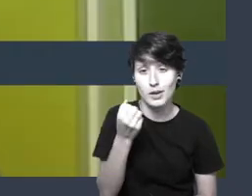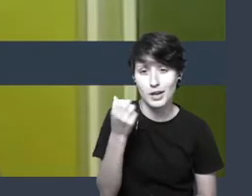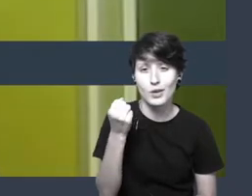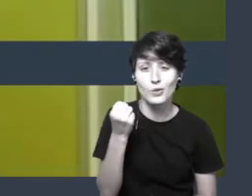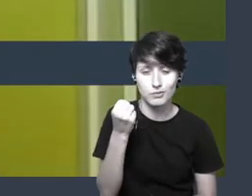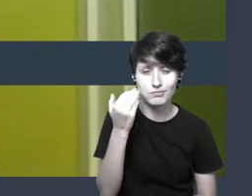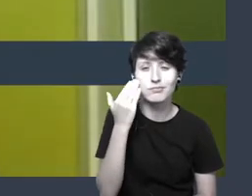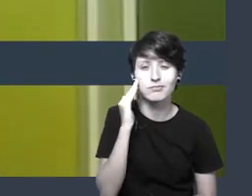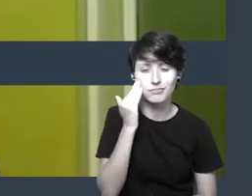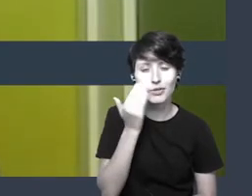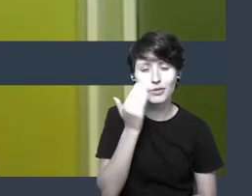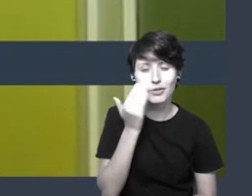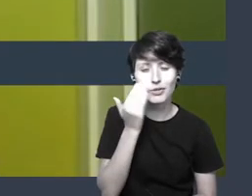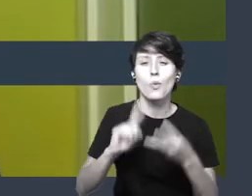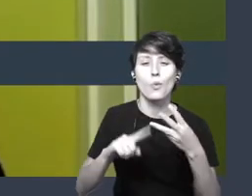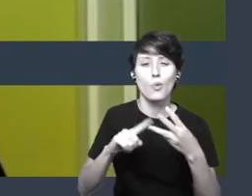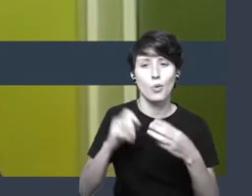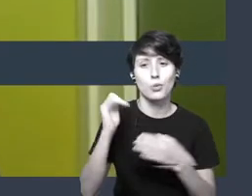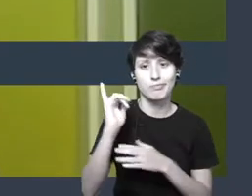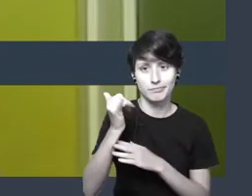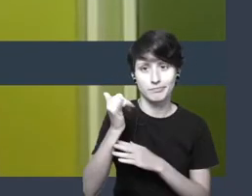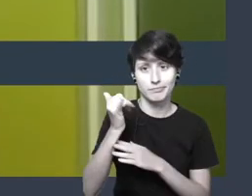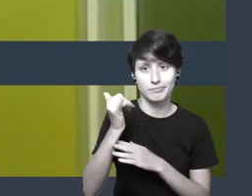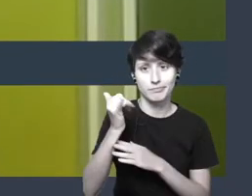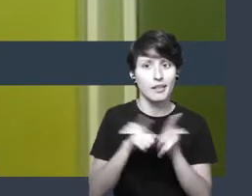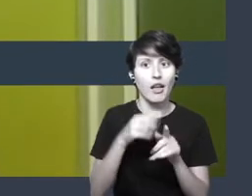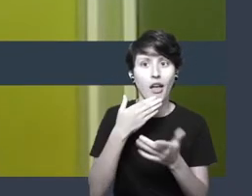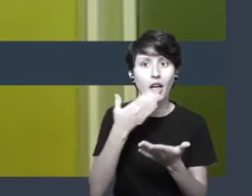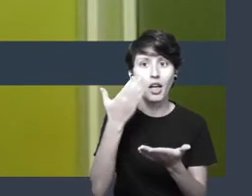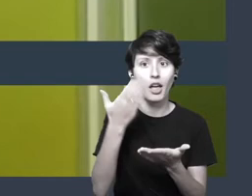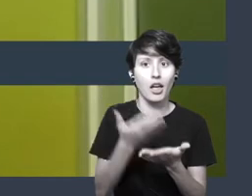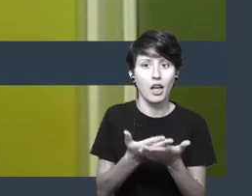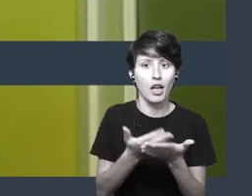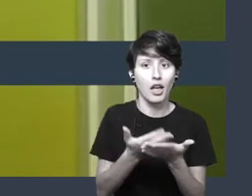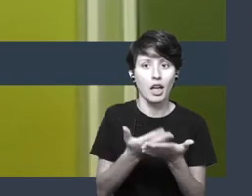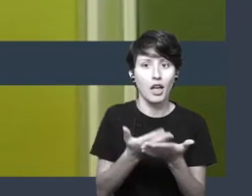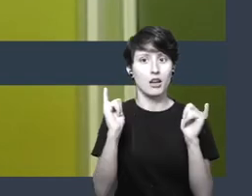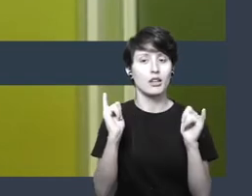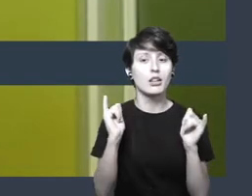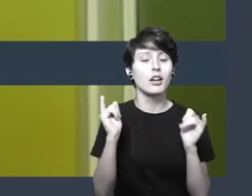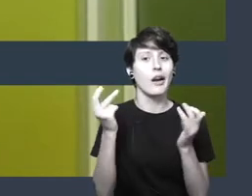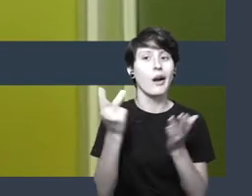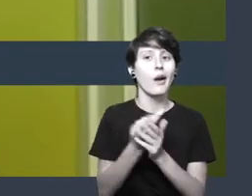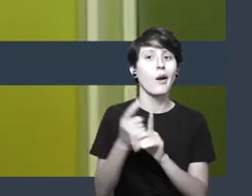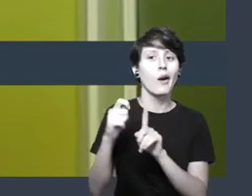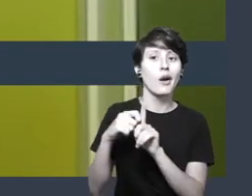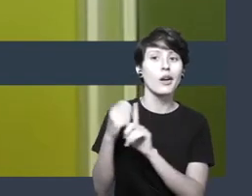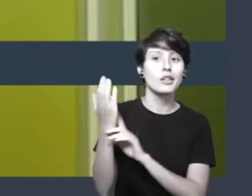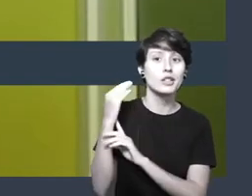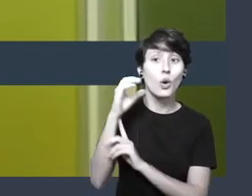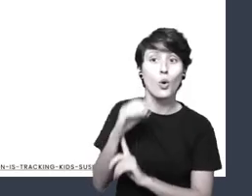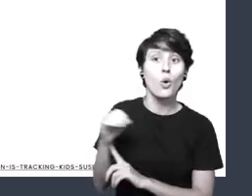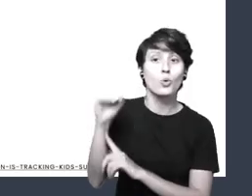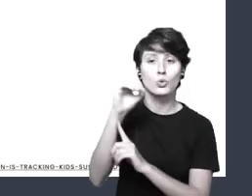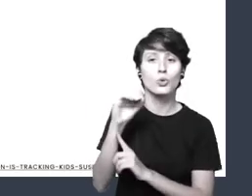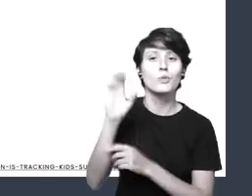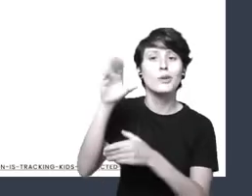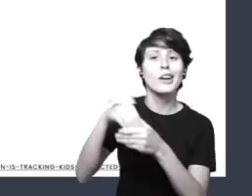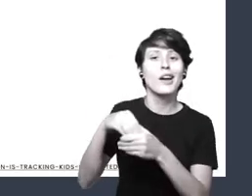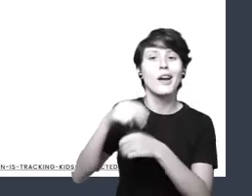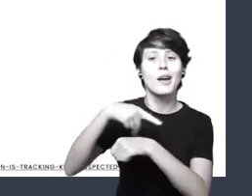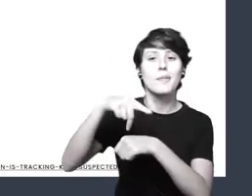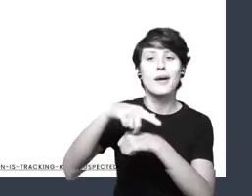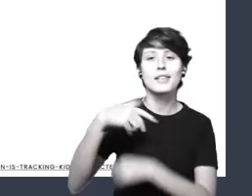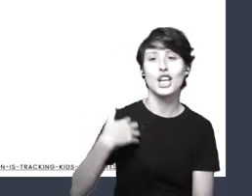último caso que eu quero falar e que tem chocado a população aconteceu em outubro. Aconteceu em Buenos Aires, na Argentina. Em Buenos Aires,